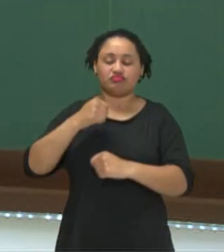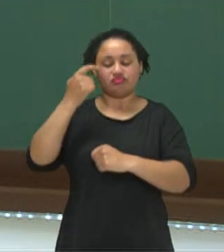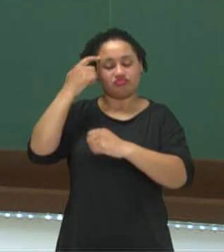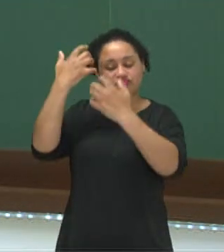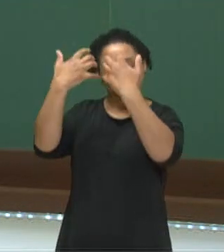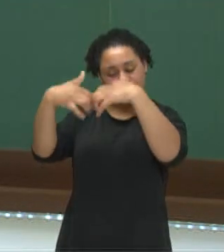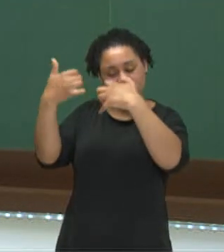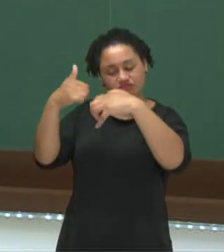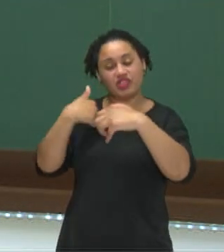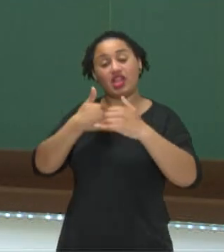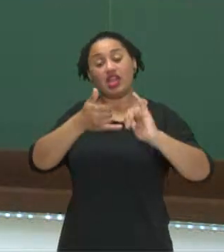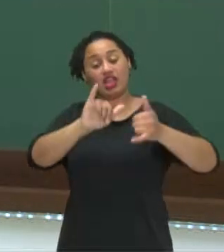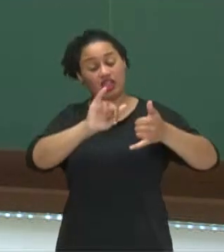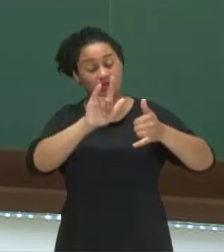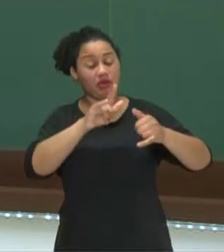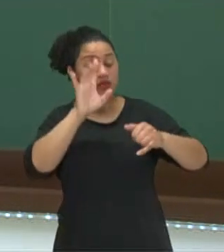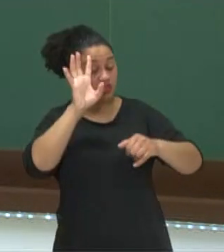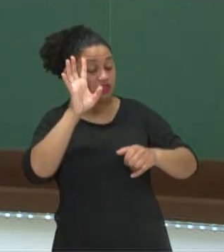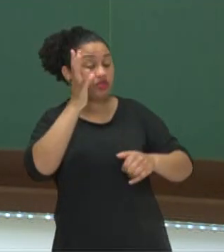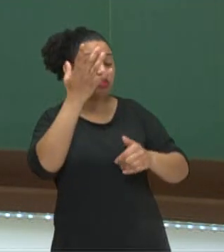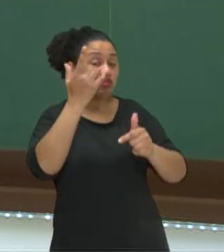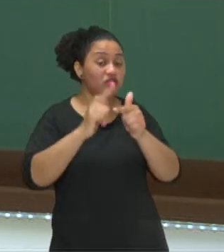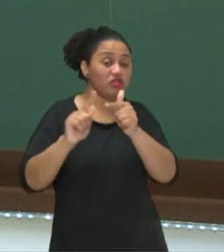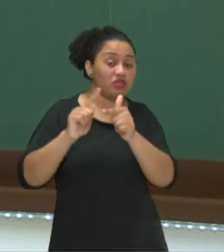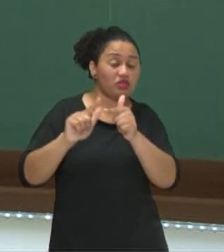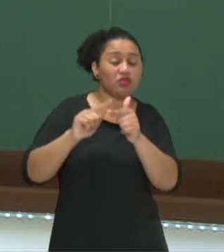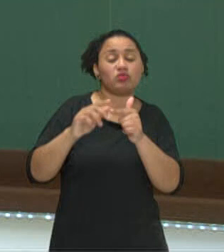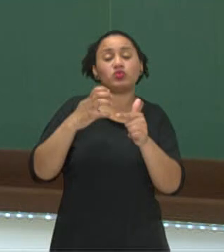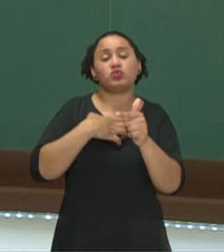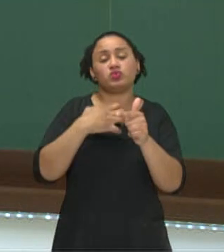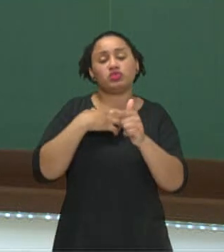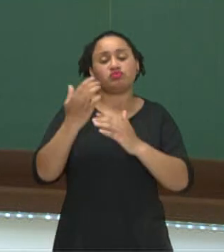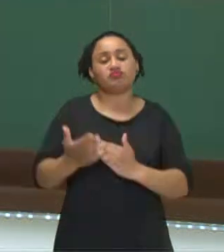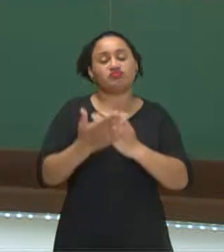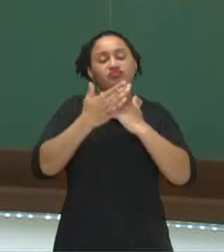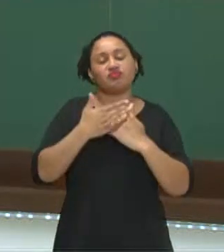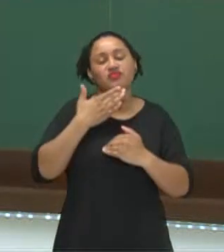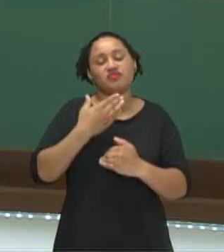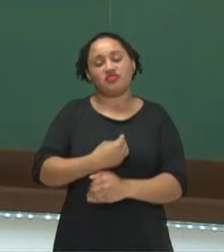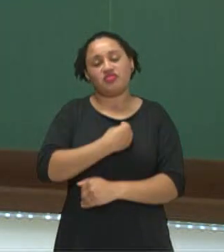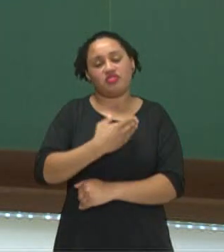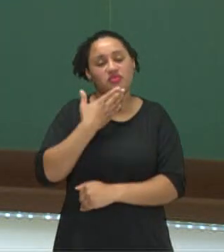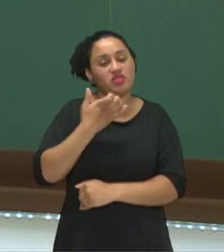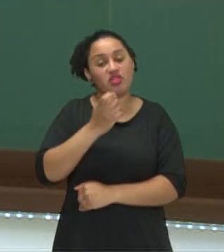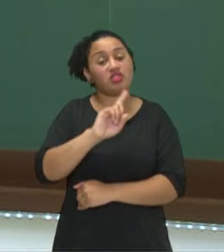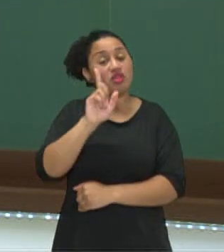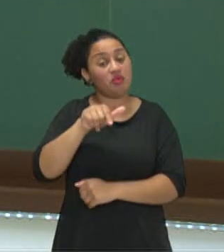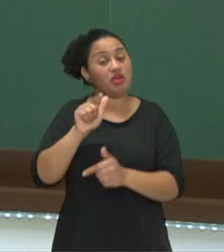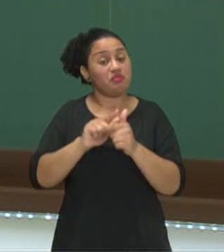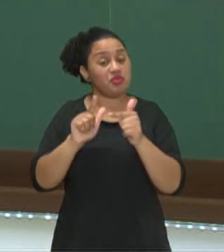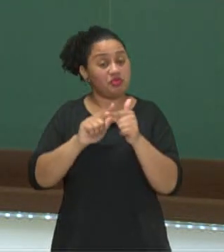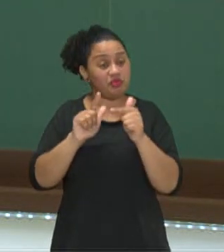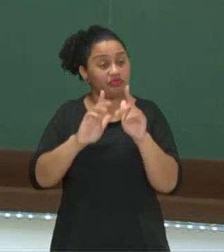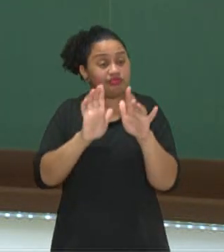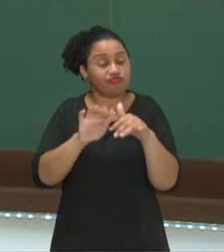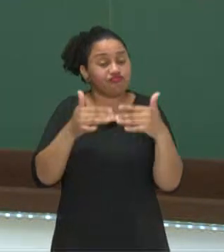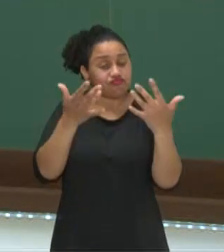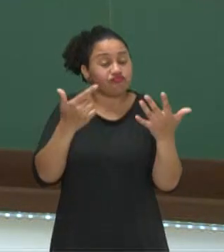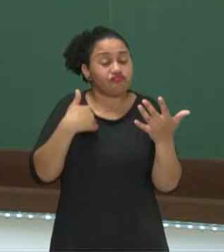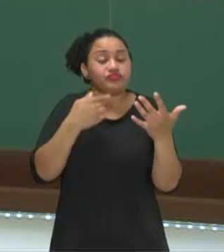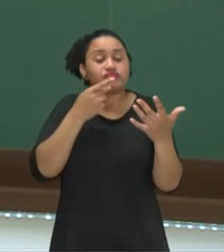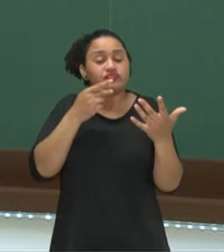química como uma solução para os nossos problemas, uma maneira de nos ajudar a viver melhor e não como um problema. E aí aqui a gente está falando